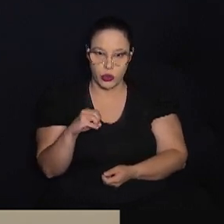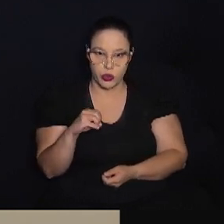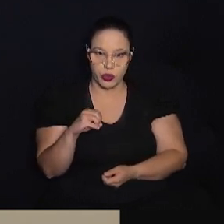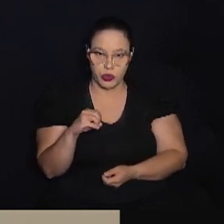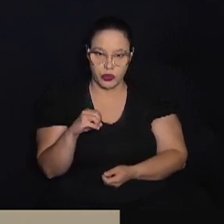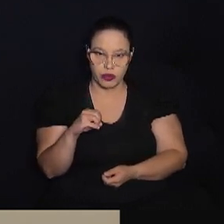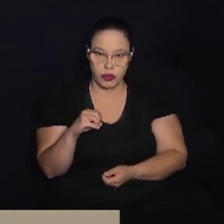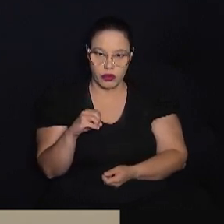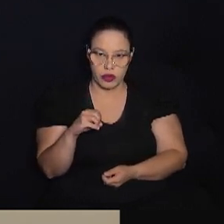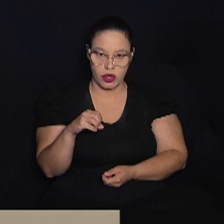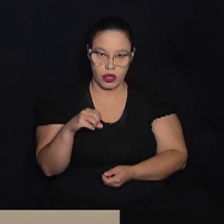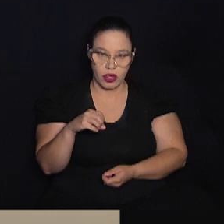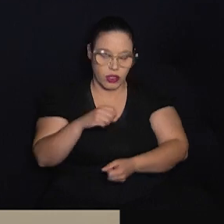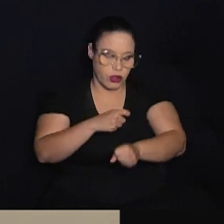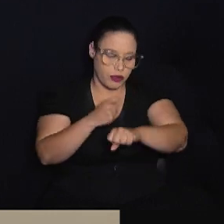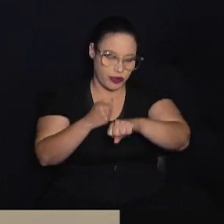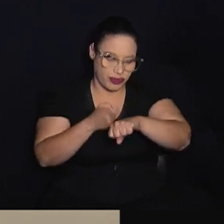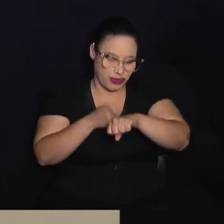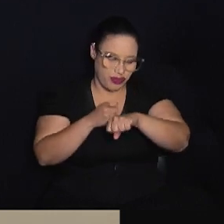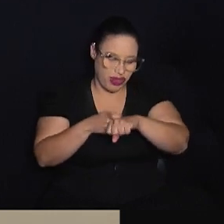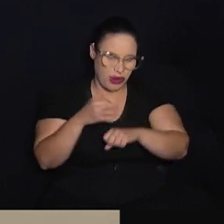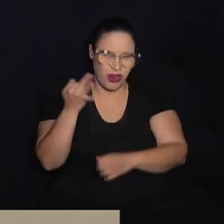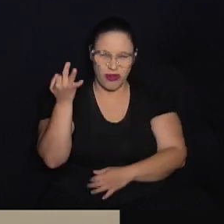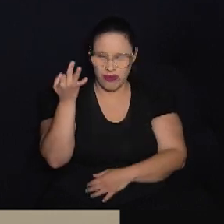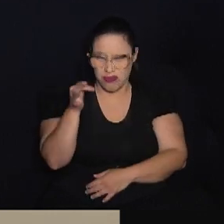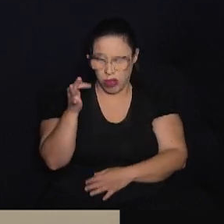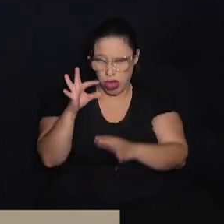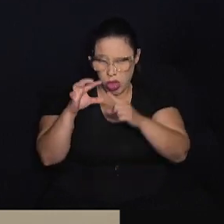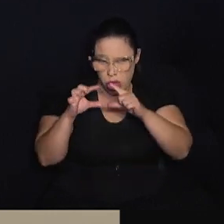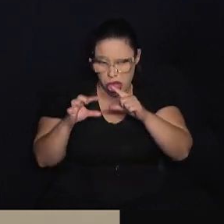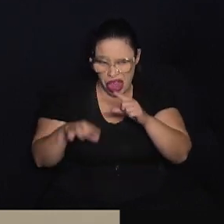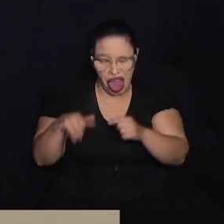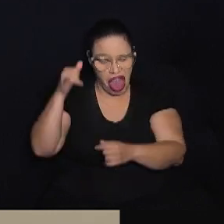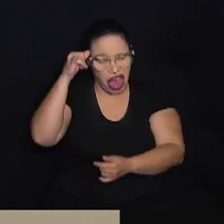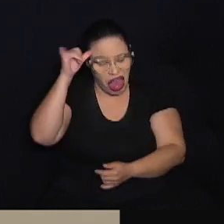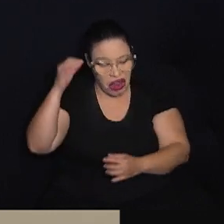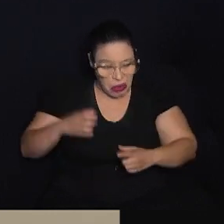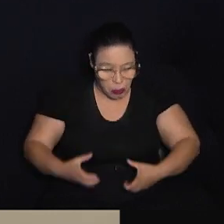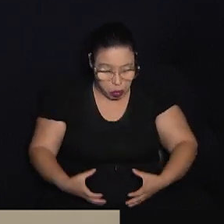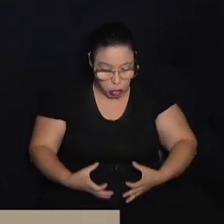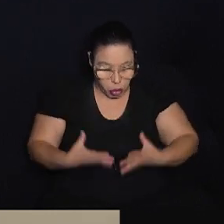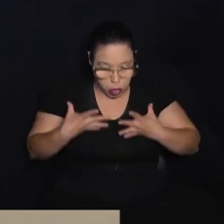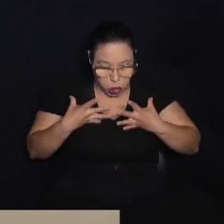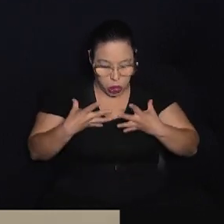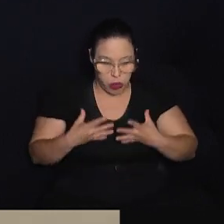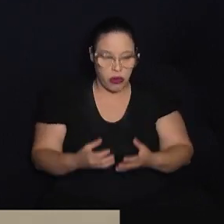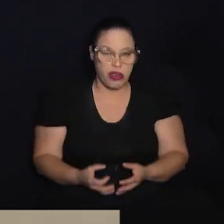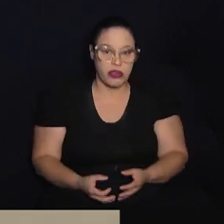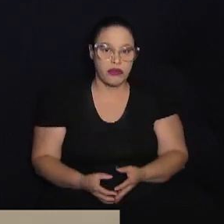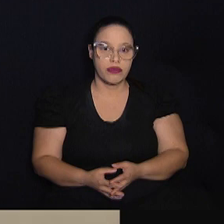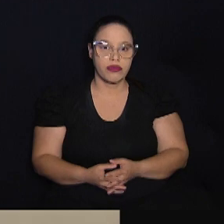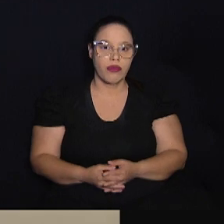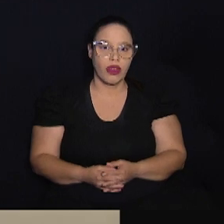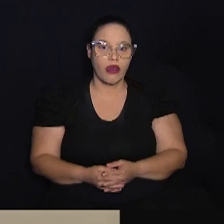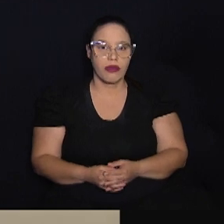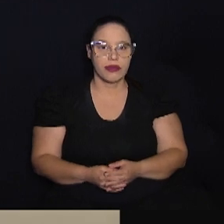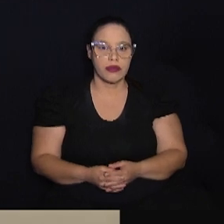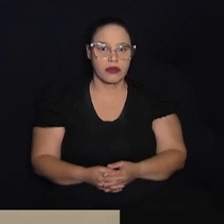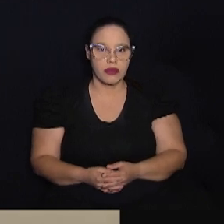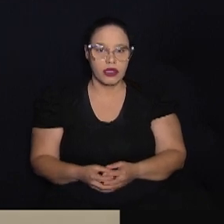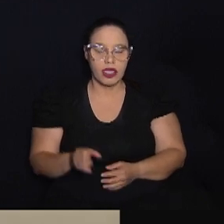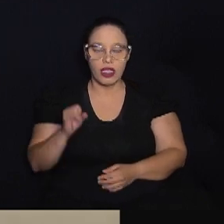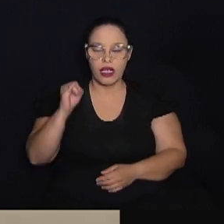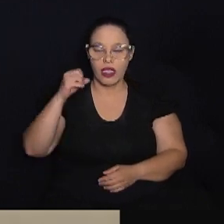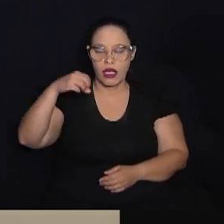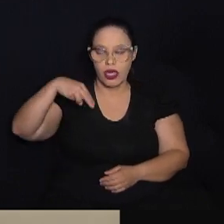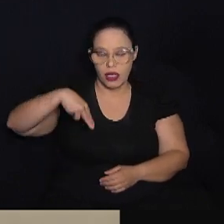é metastática nos ossos, para tentar diminuir dor e tentar evitar a progressão da doença naquele local. E aí sim, nós temos as